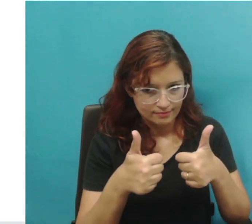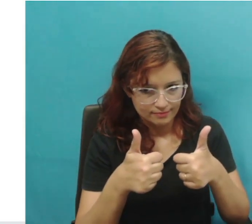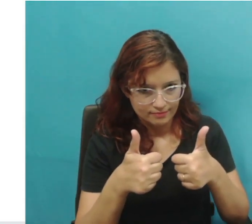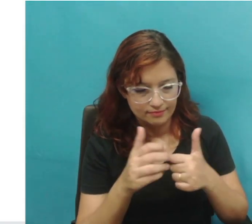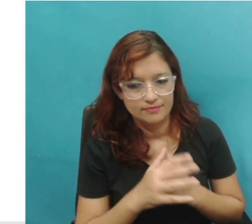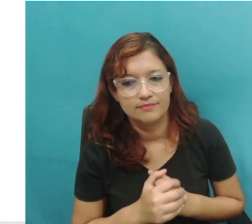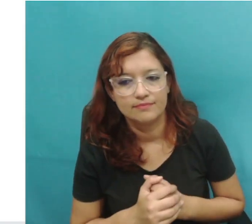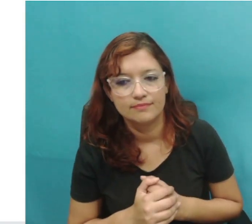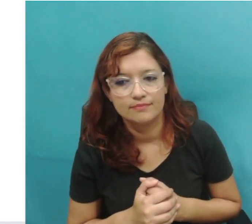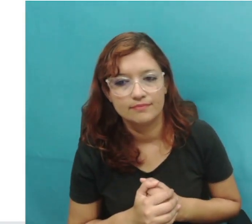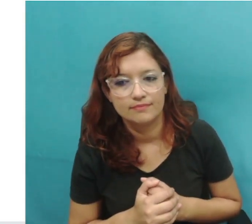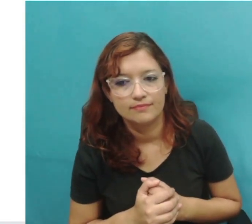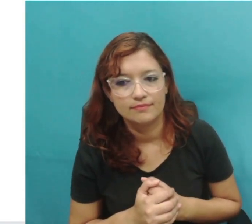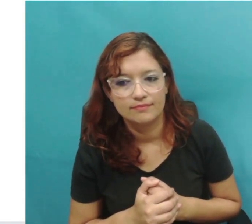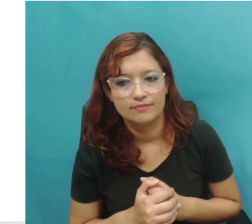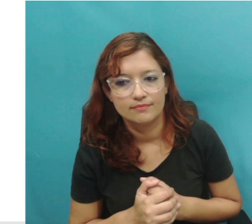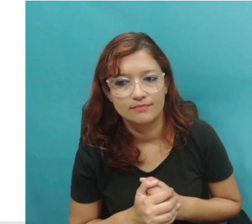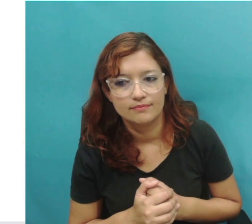palavras. Certo?